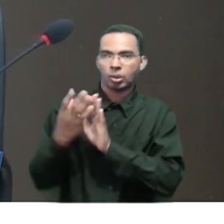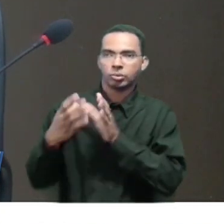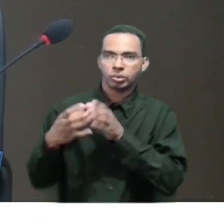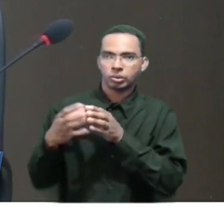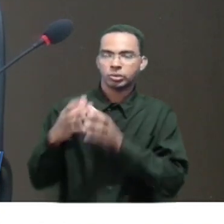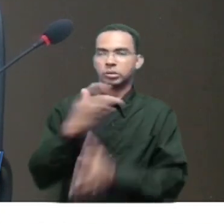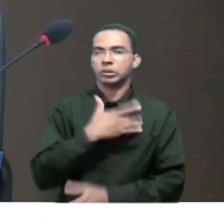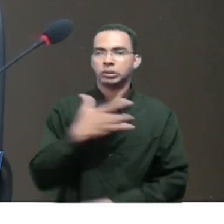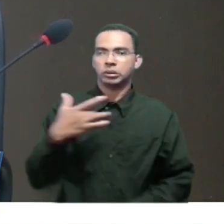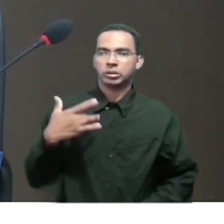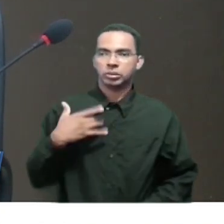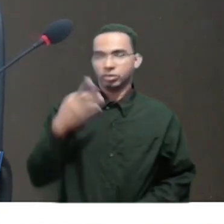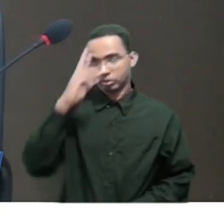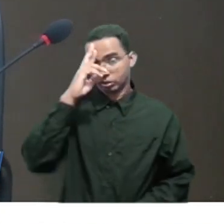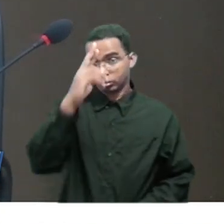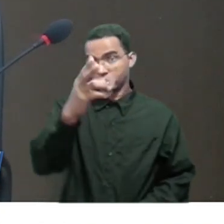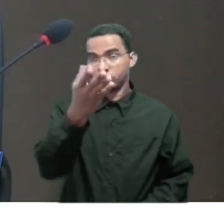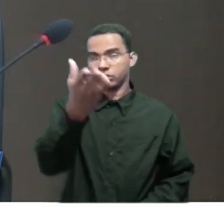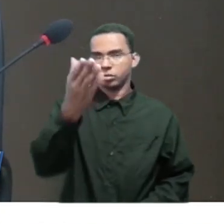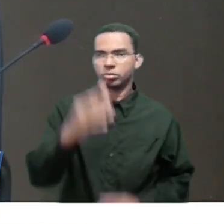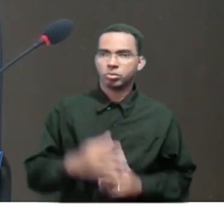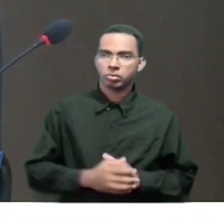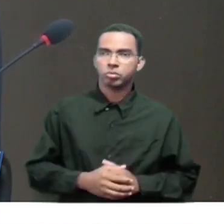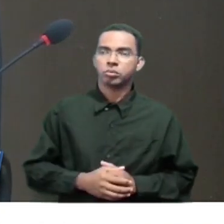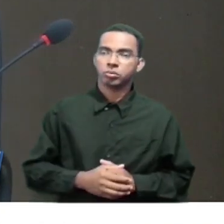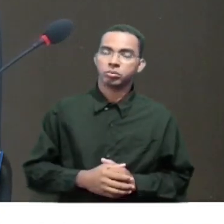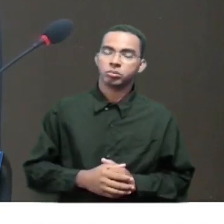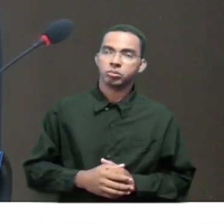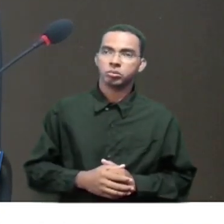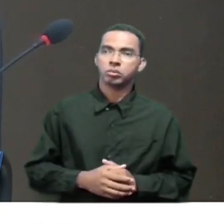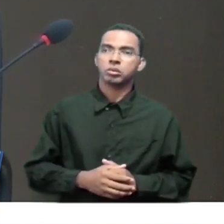Vossa Senhoria, nós estamos em